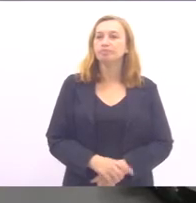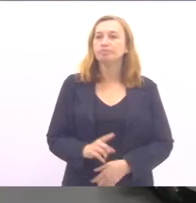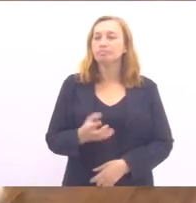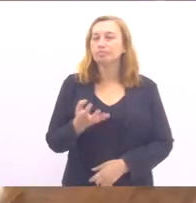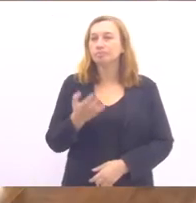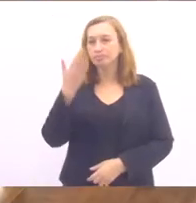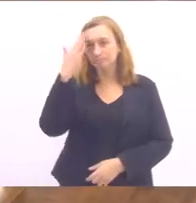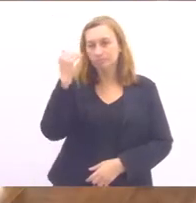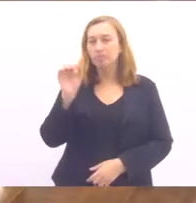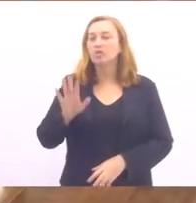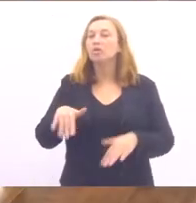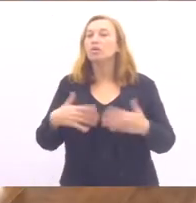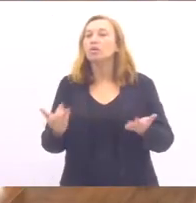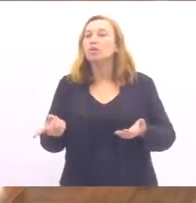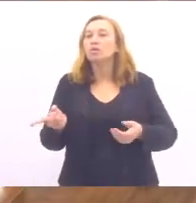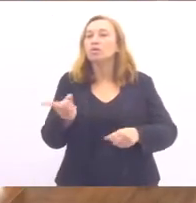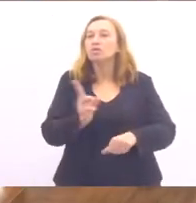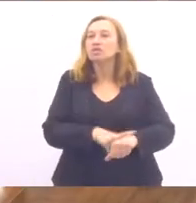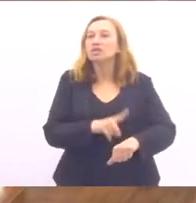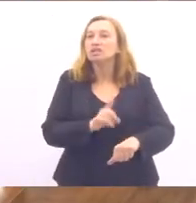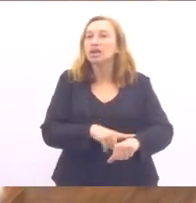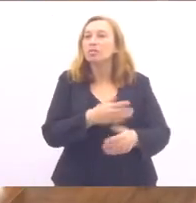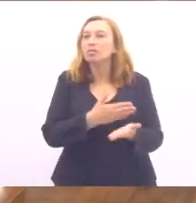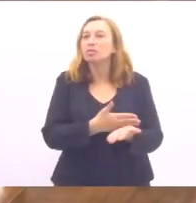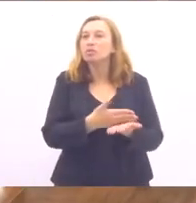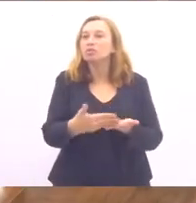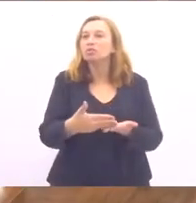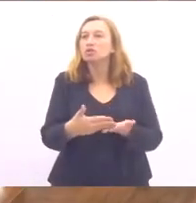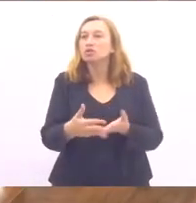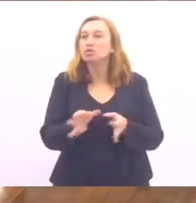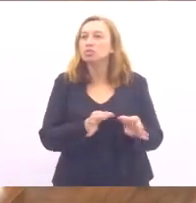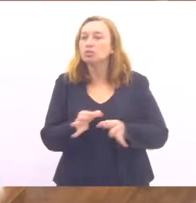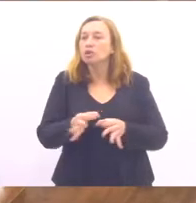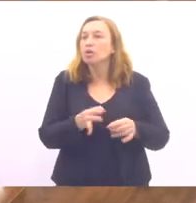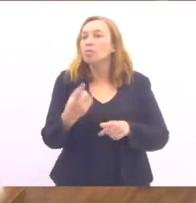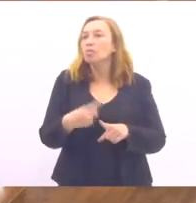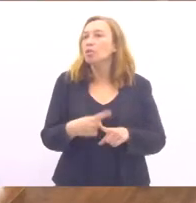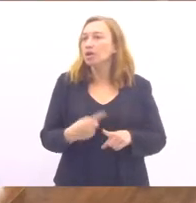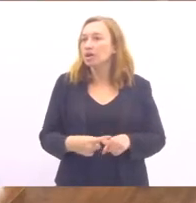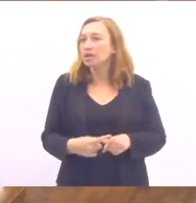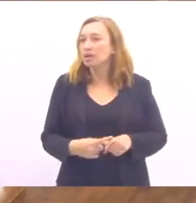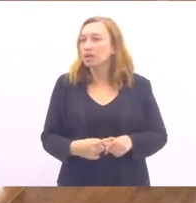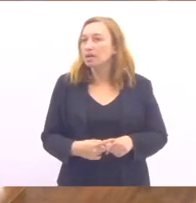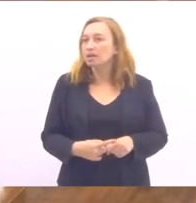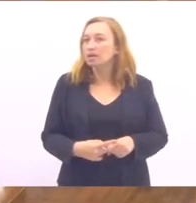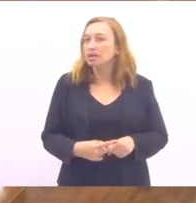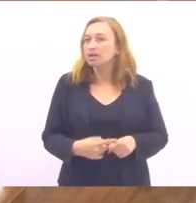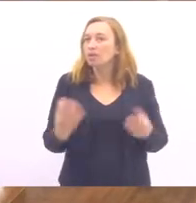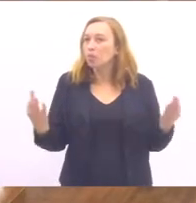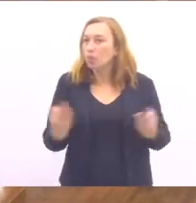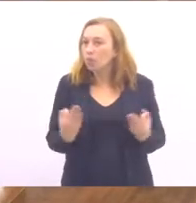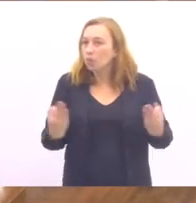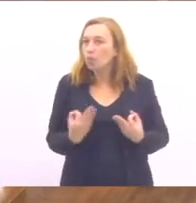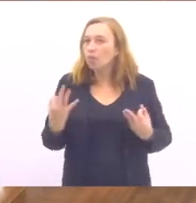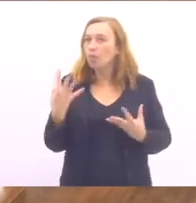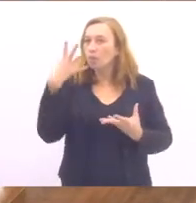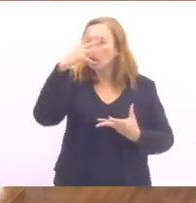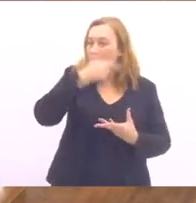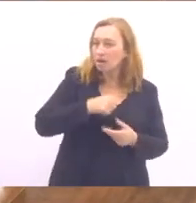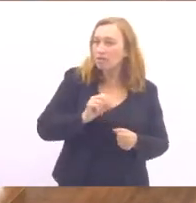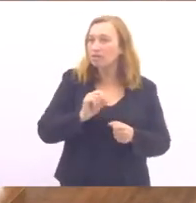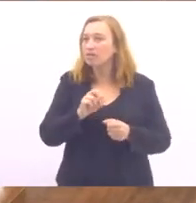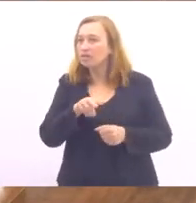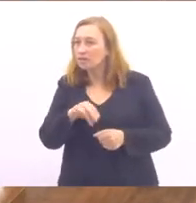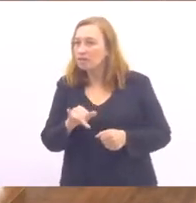seguinte: qual é o prazo para o início desse programa? Porque, assim, é ótimo, é lindo, vamos fazer,